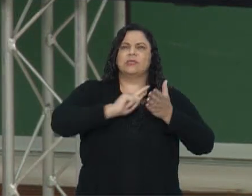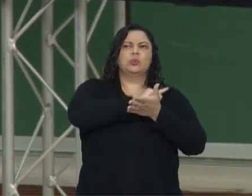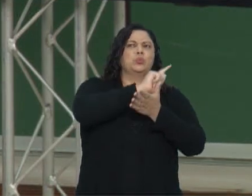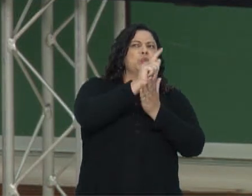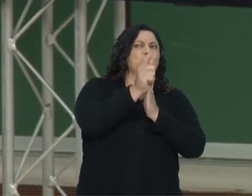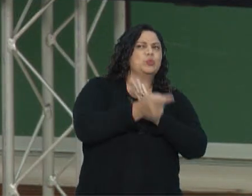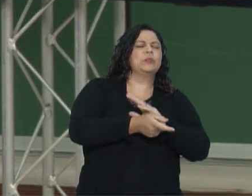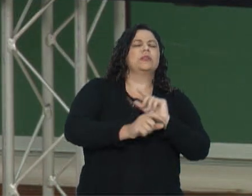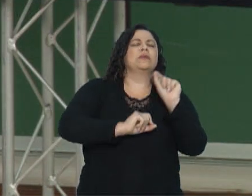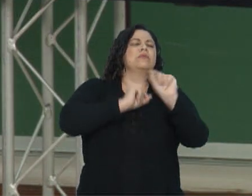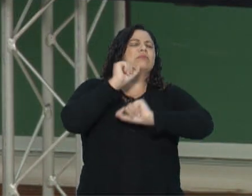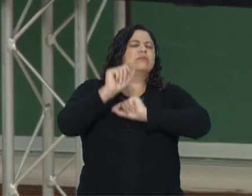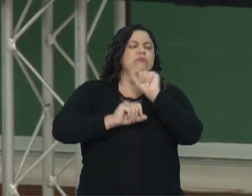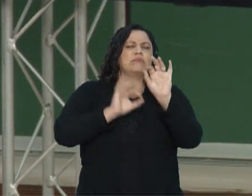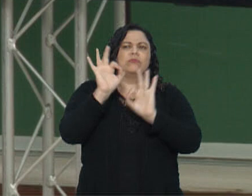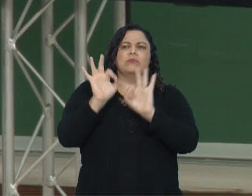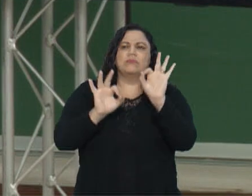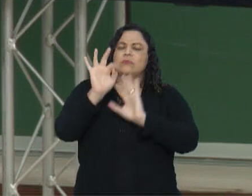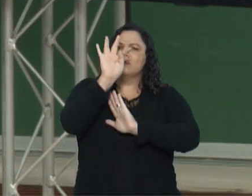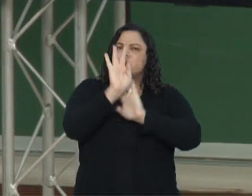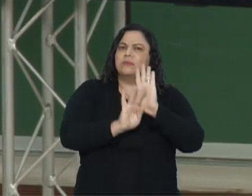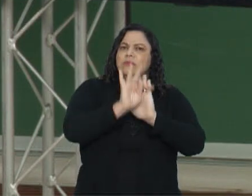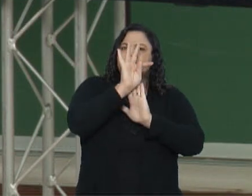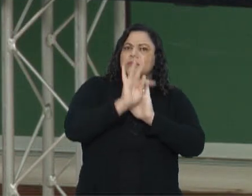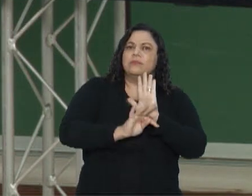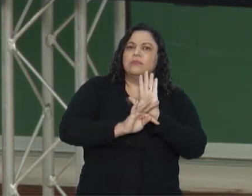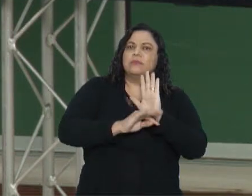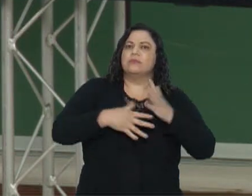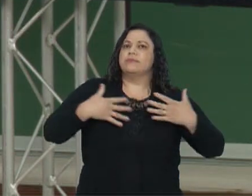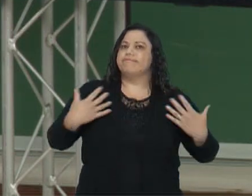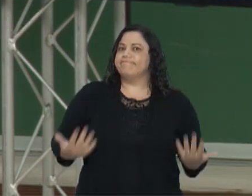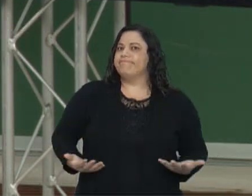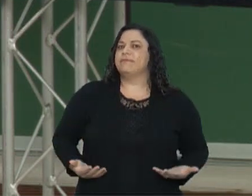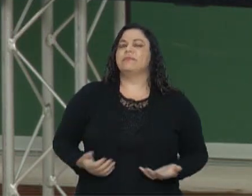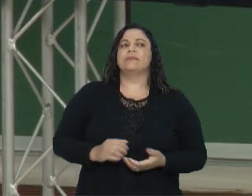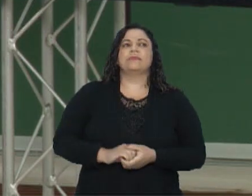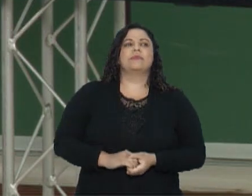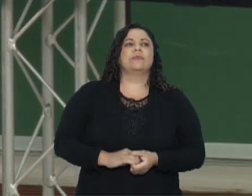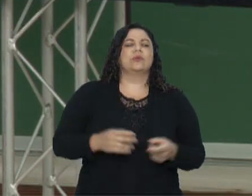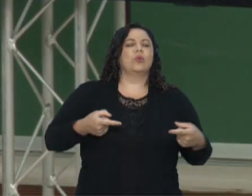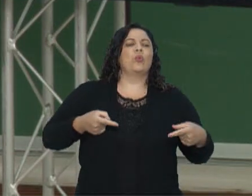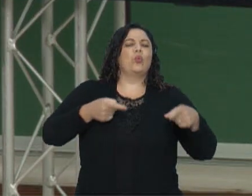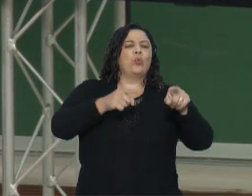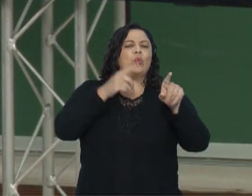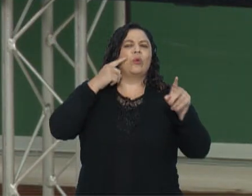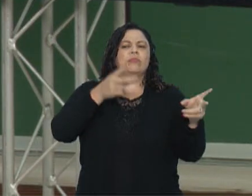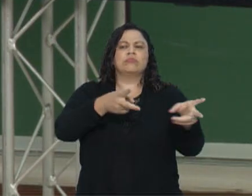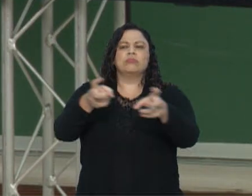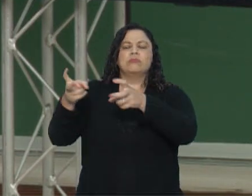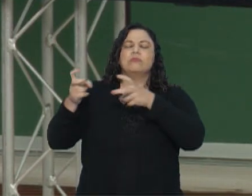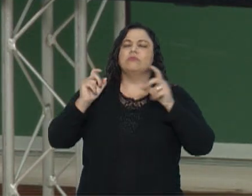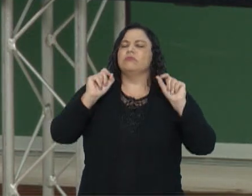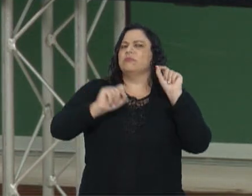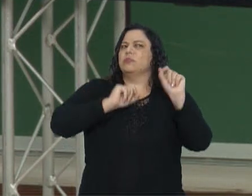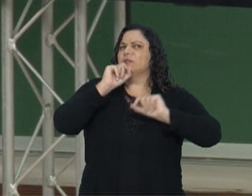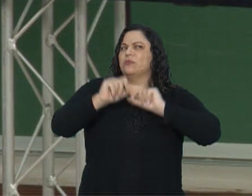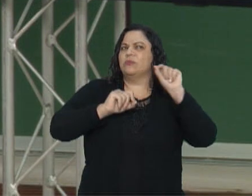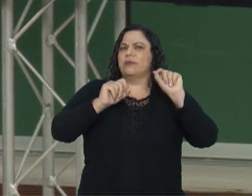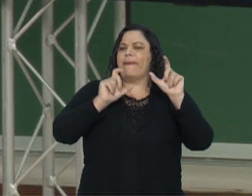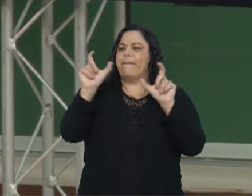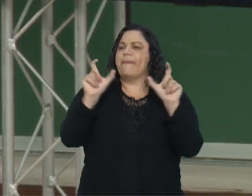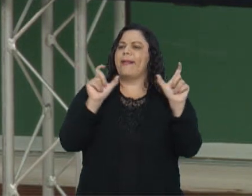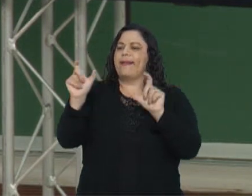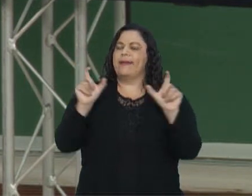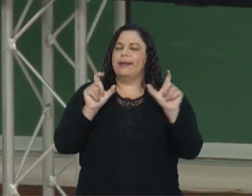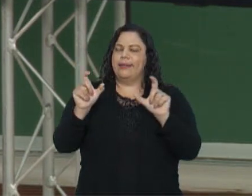se organiza enquanto texto? Então, qual que é o desafio para vocês? Justamente observar onde é que nós temos aqui palavras